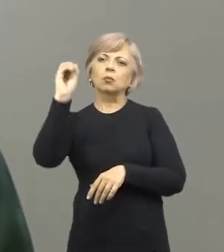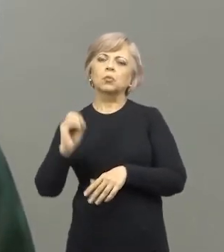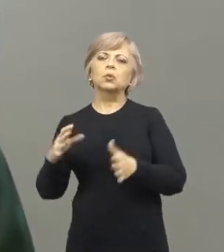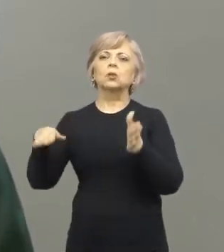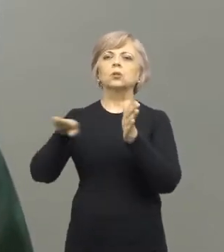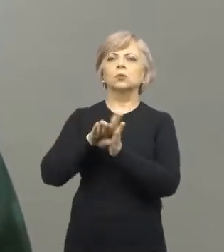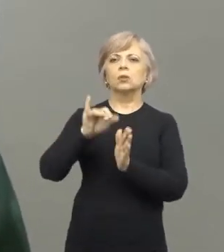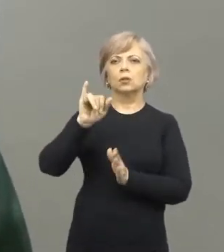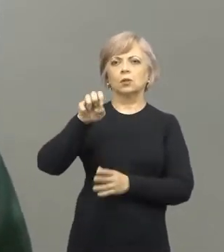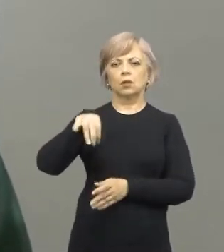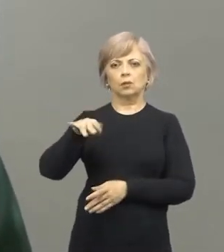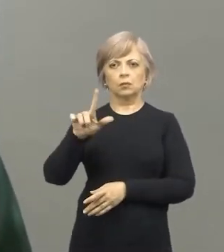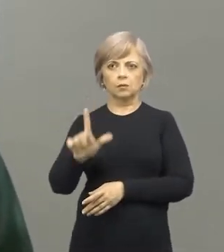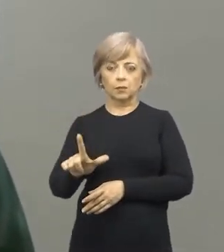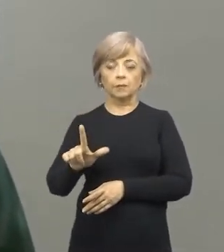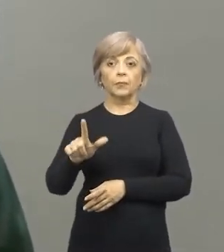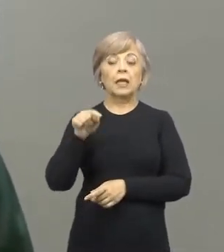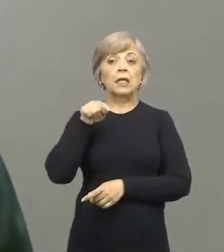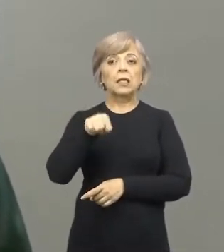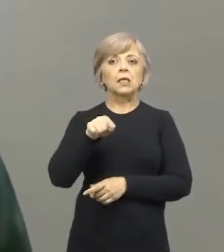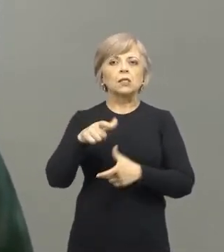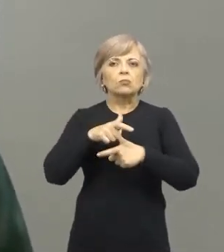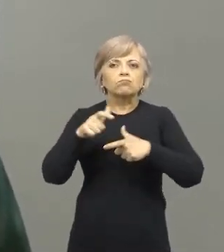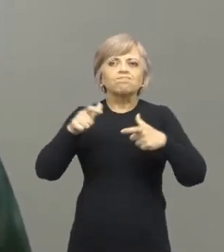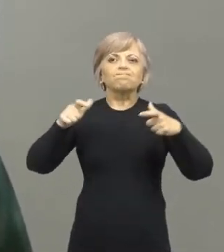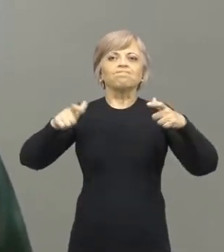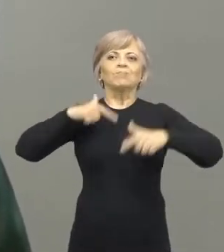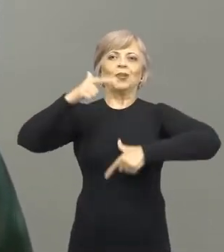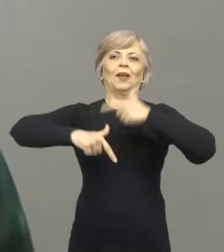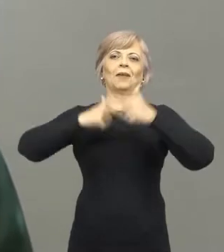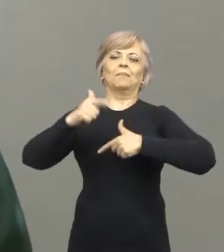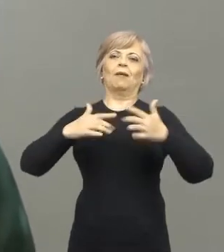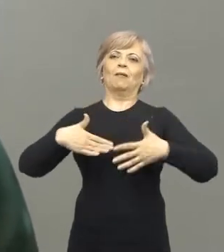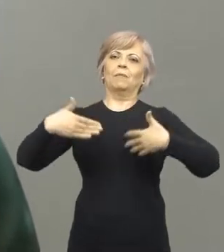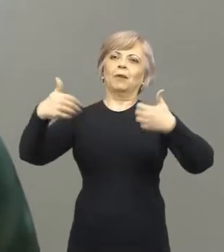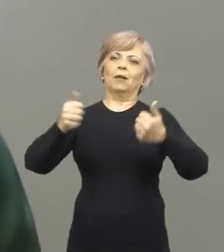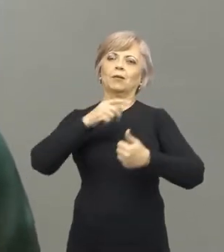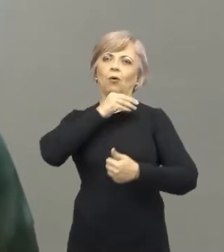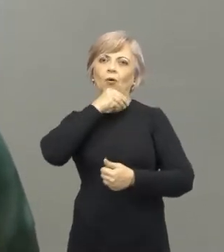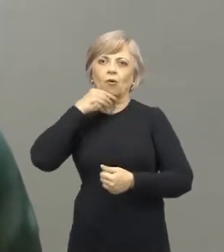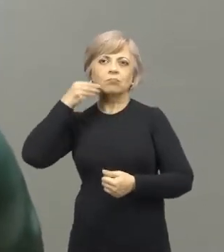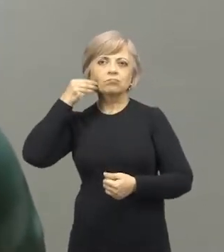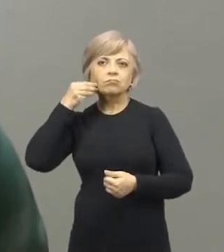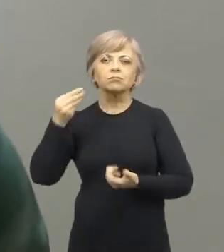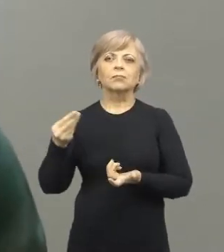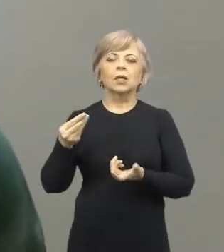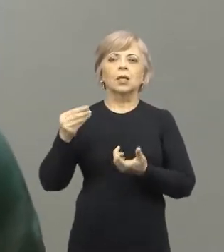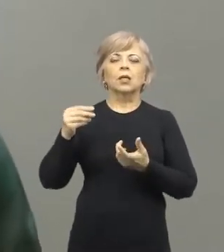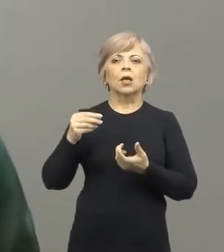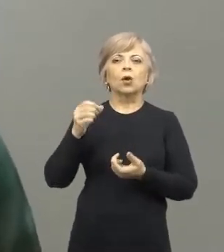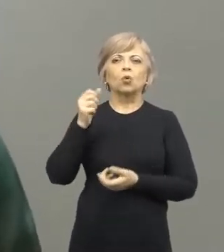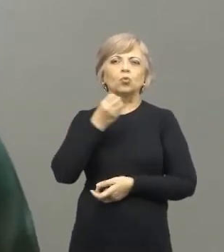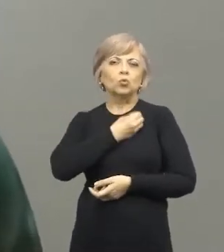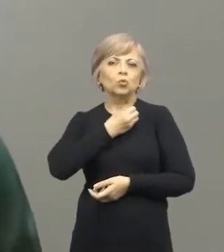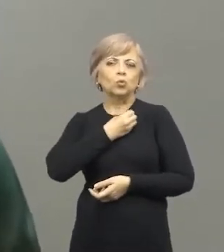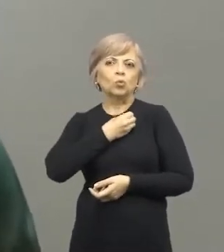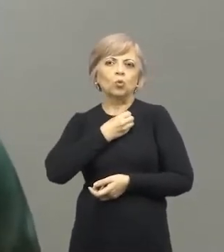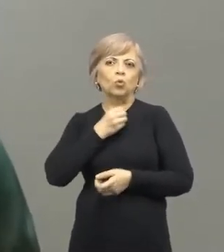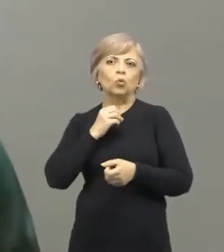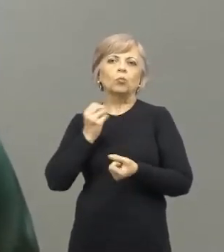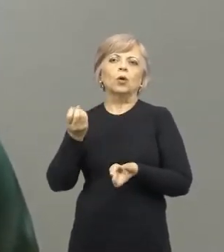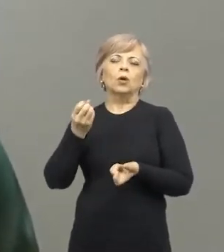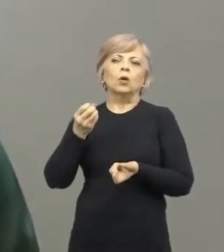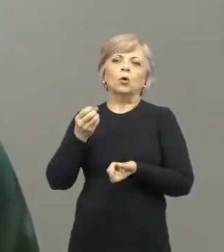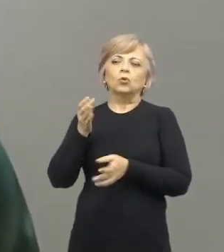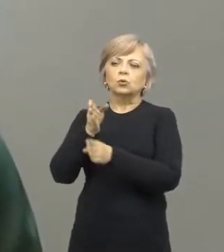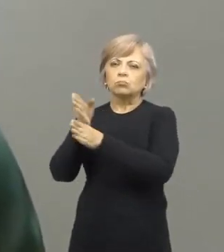lá. Isso aumenta a eficiência do trabalho da perícia médico-legal com uma redução do número de casos que precisam